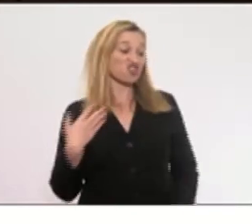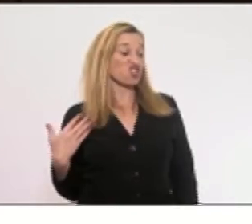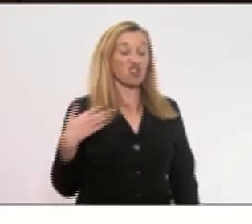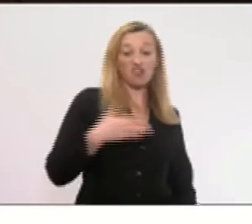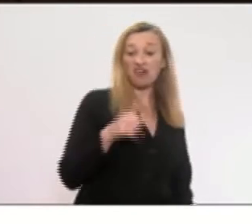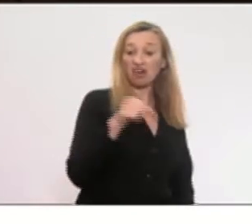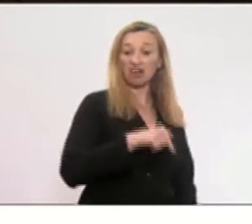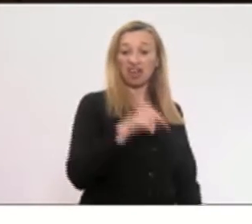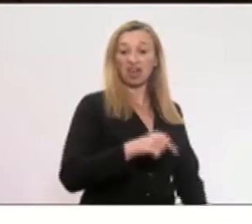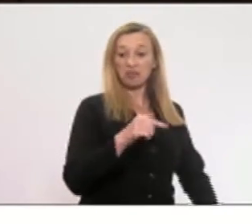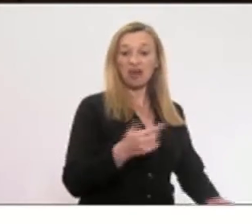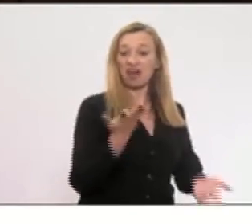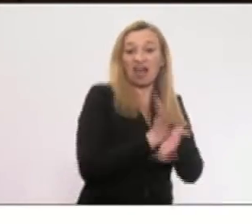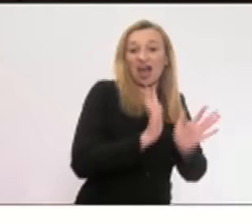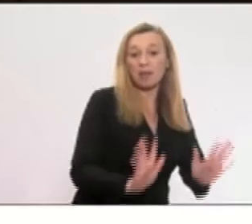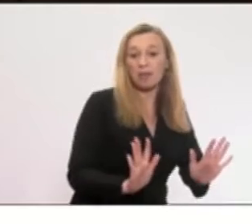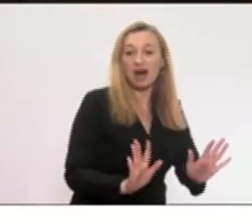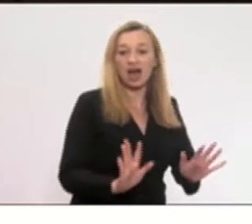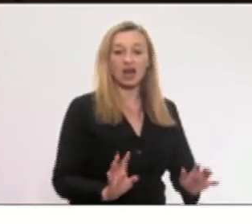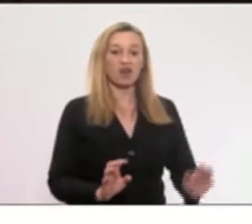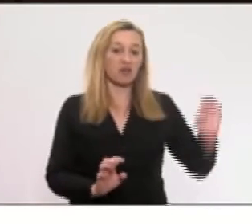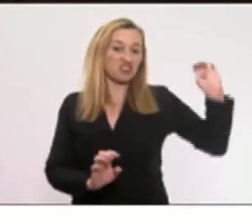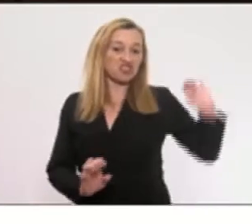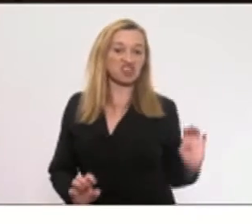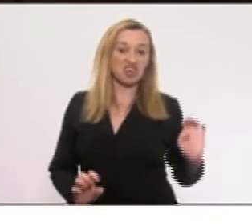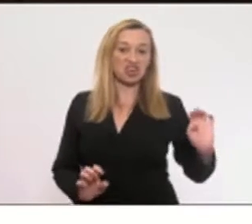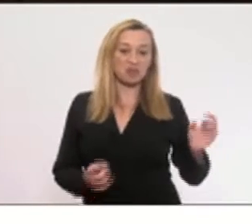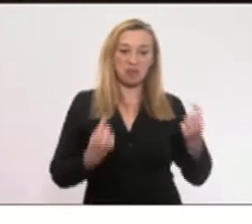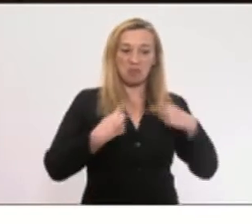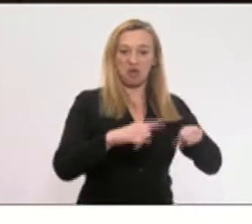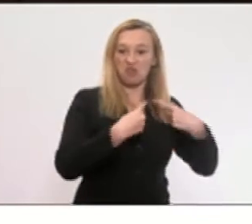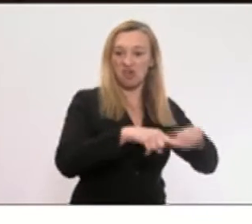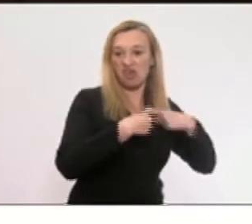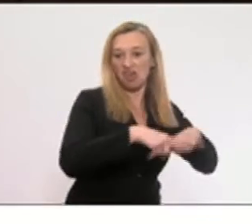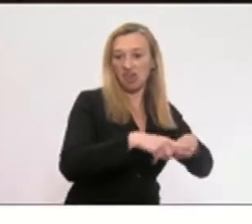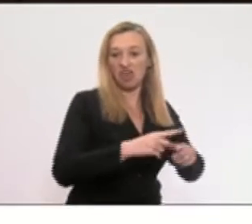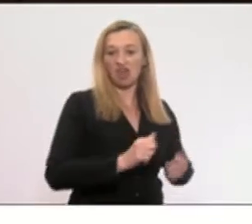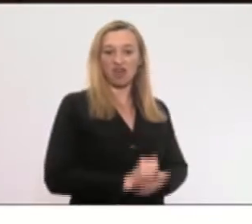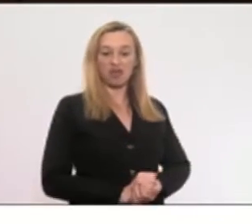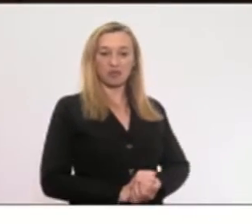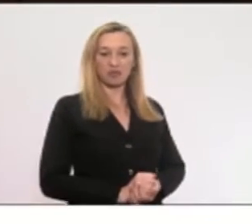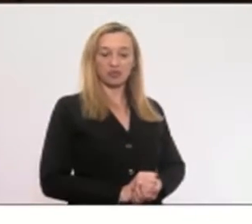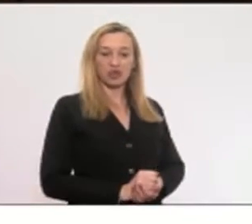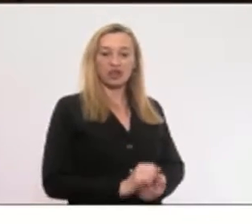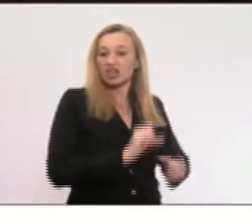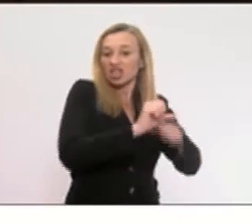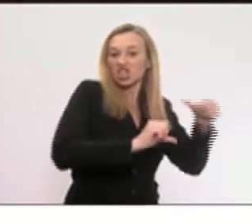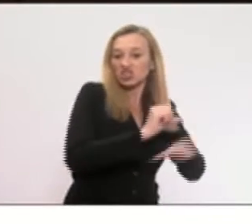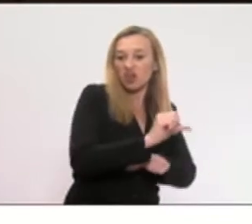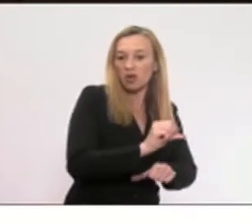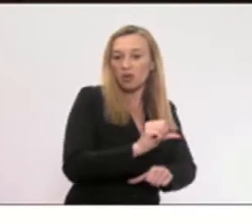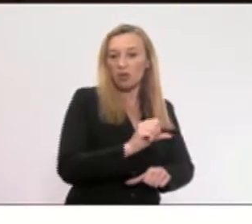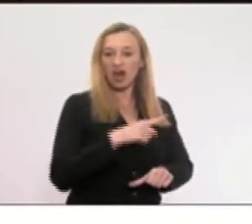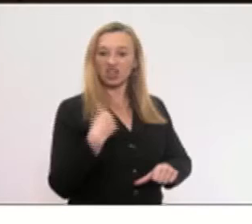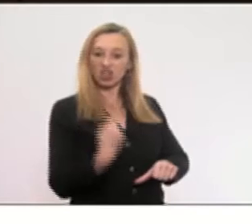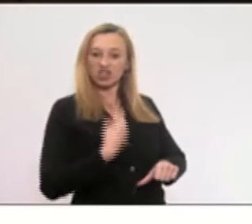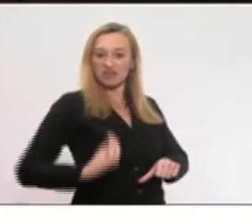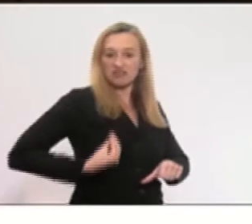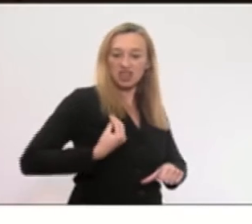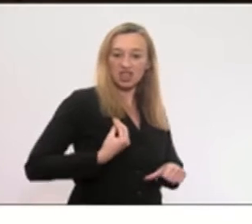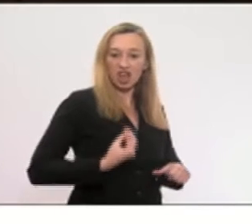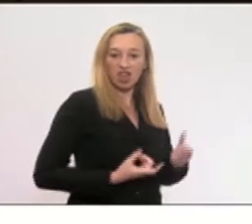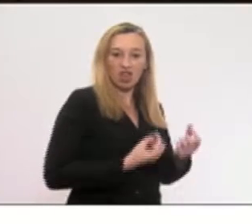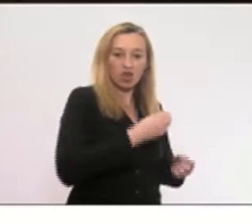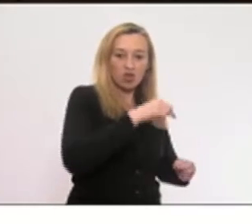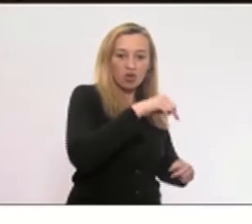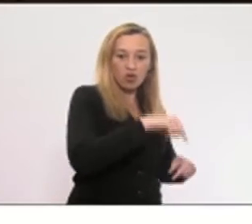aqui para acabar com a vida da esquerda, para nos perseguir, para transformar na nossa vida no inferno.